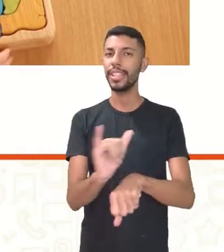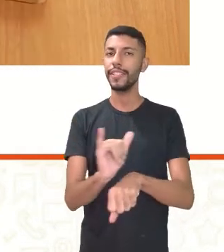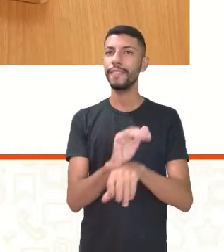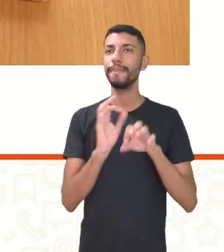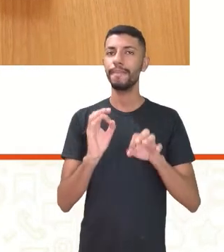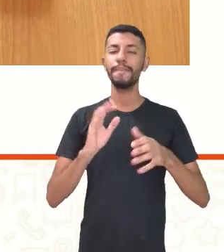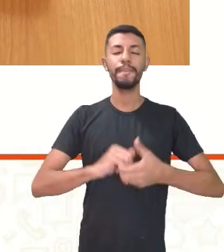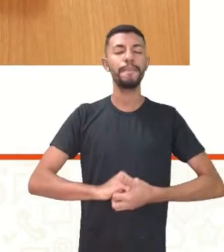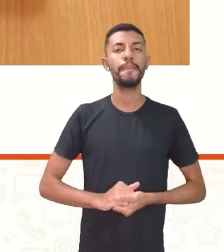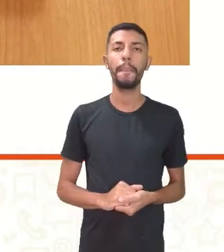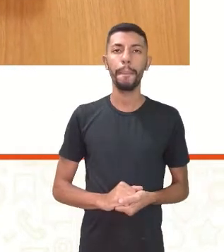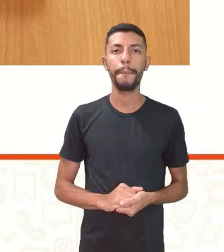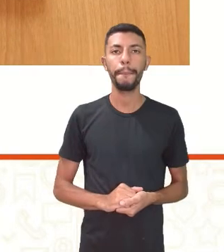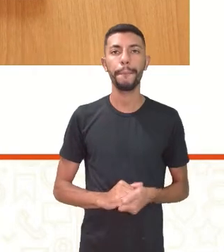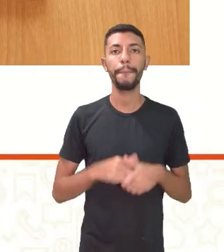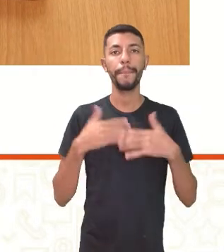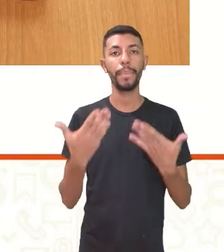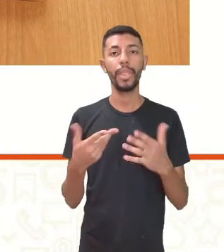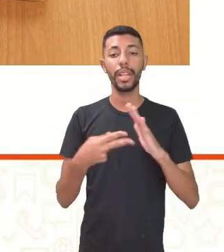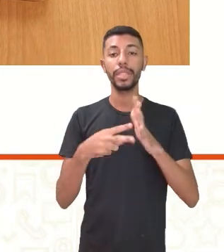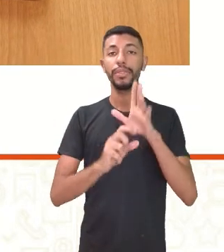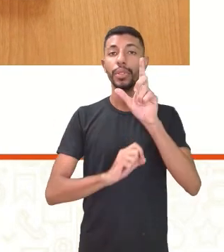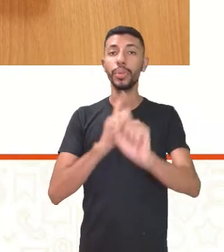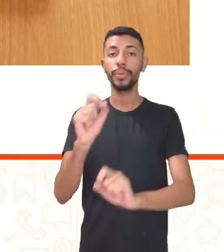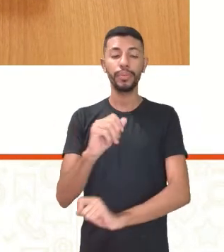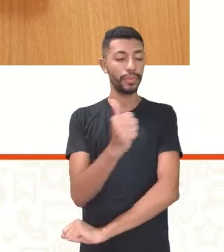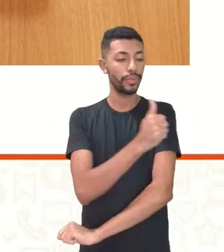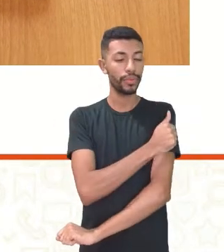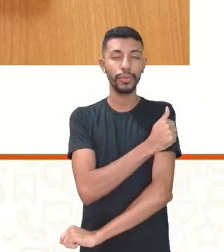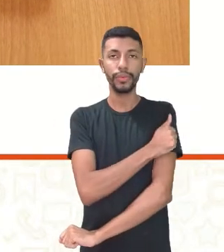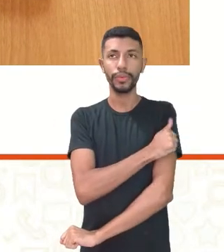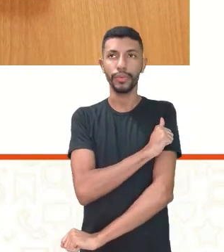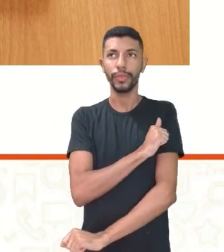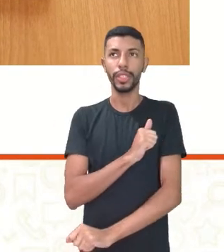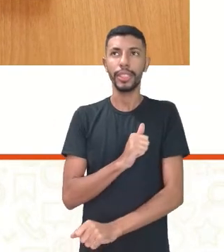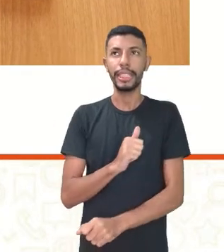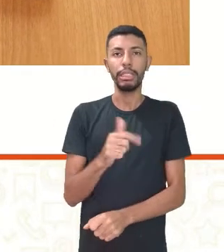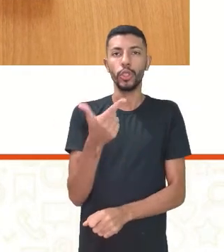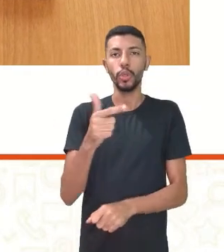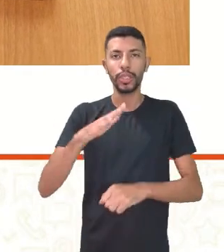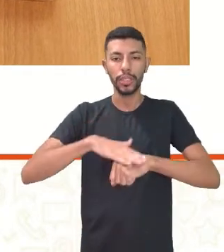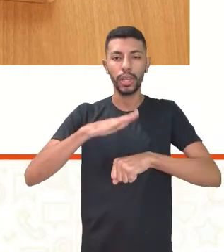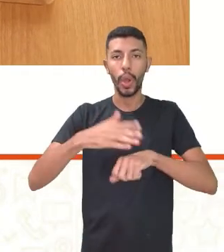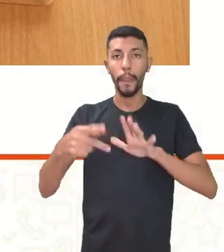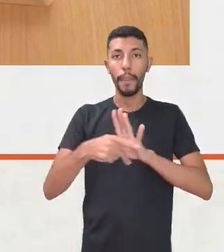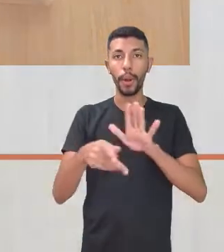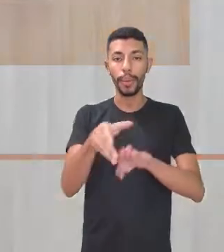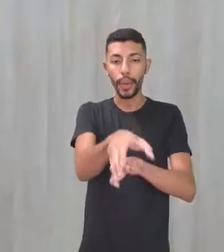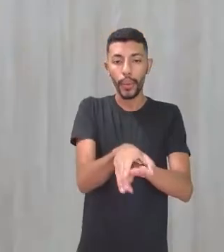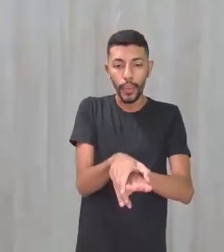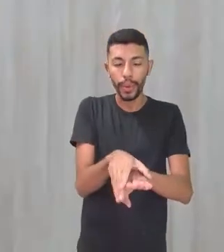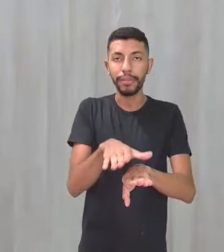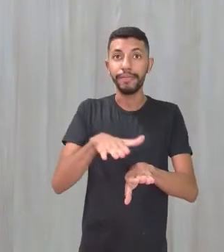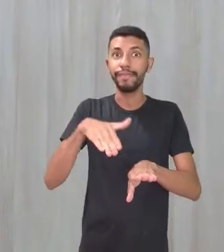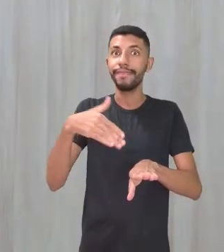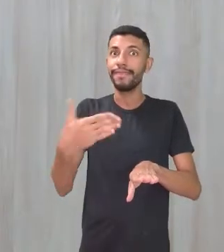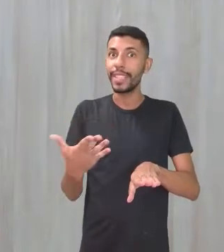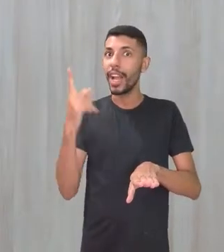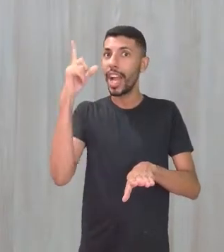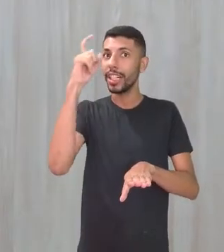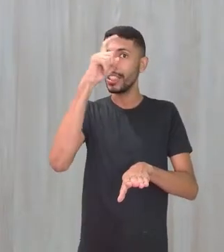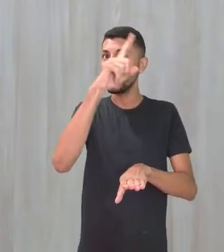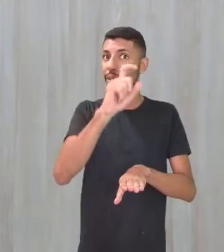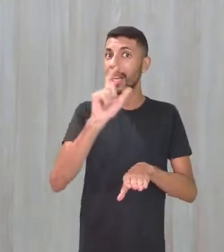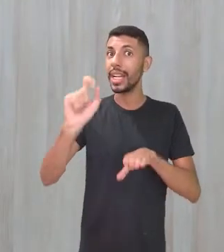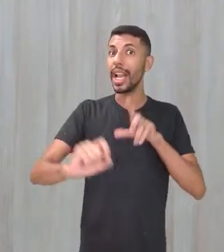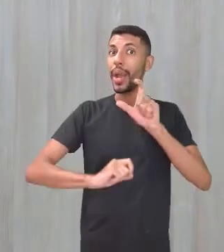seja, se aquele estudante ele não tem autonomia de calçar um sapato, então a dificuldade dele é